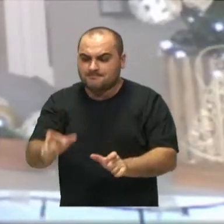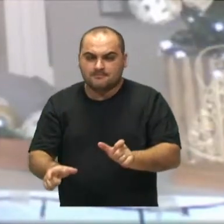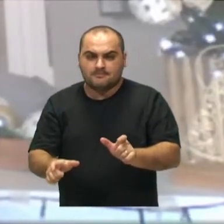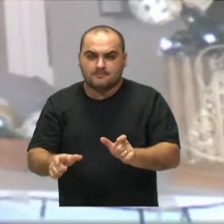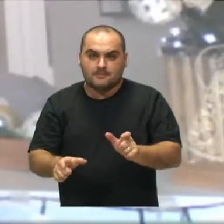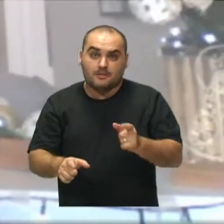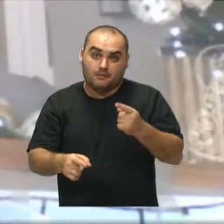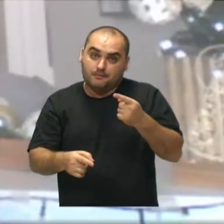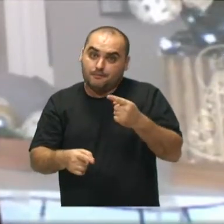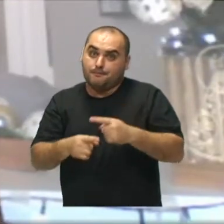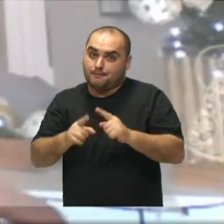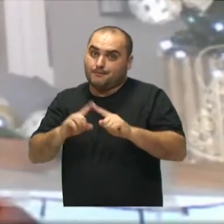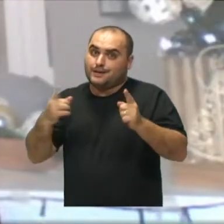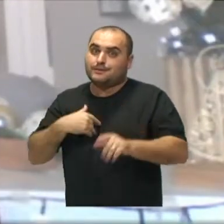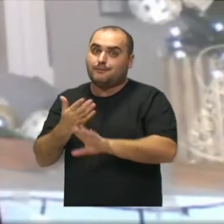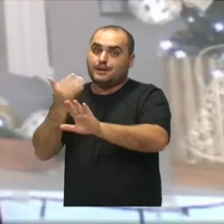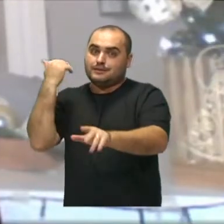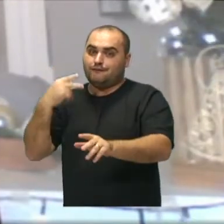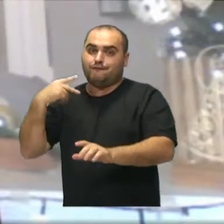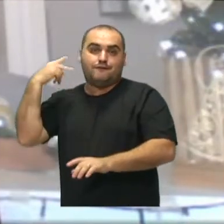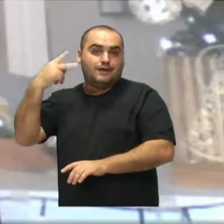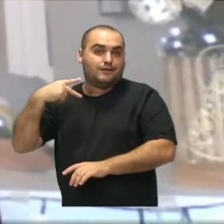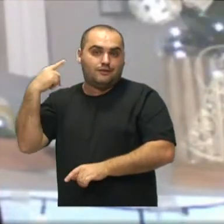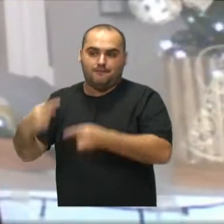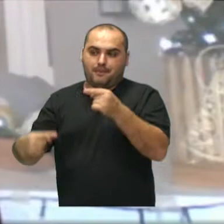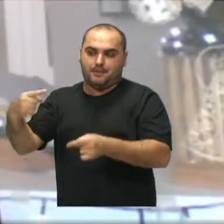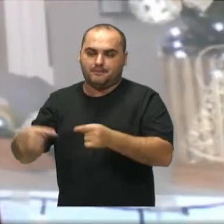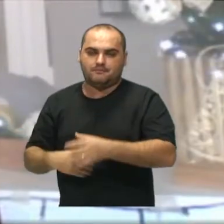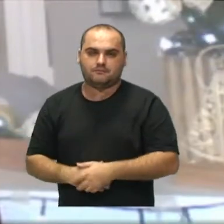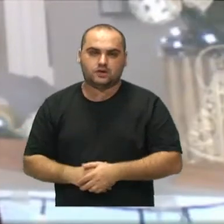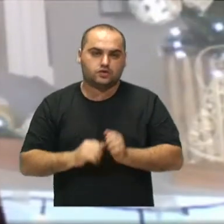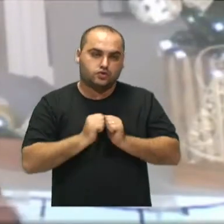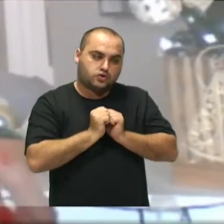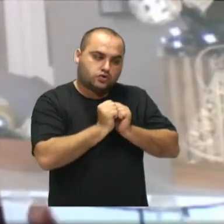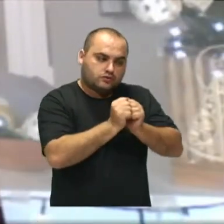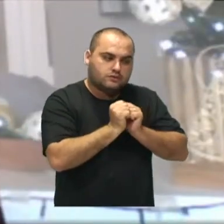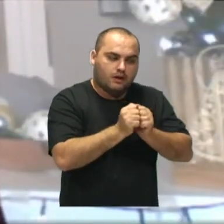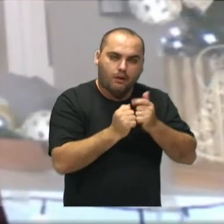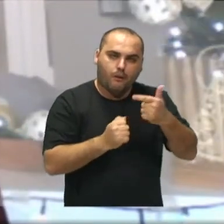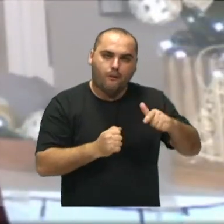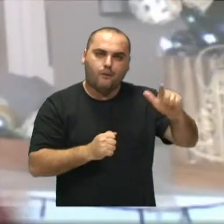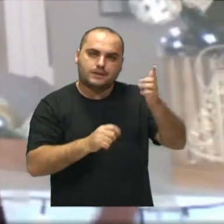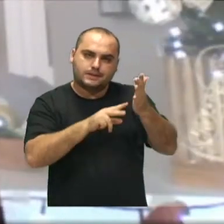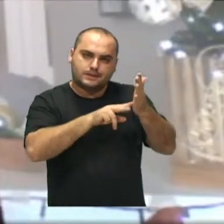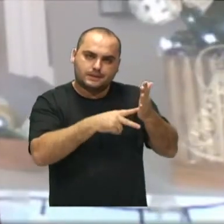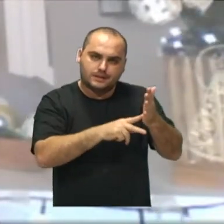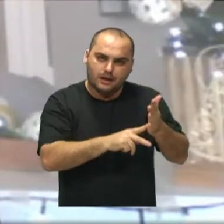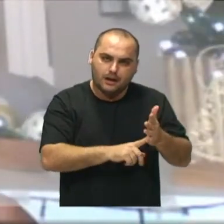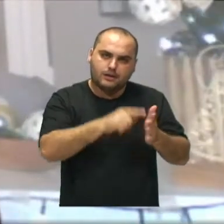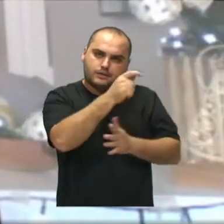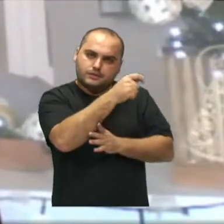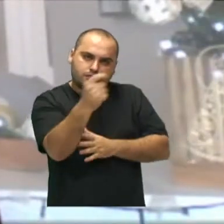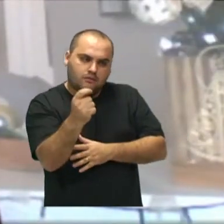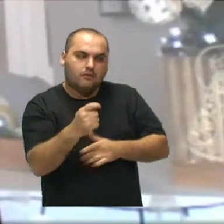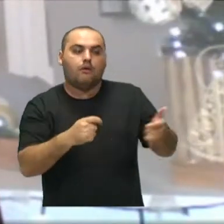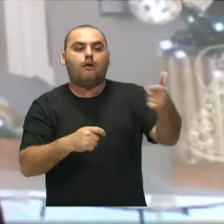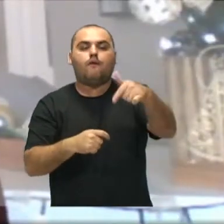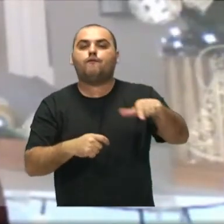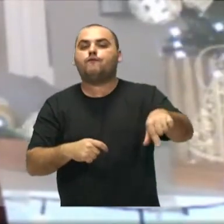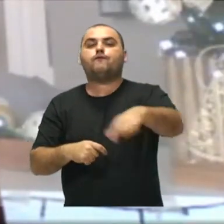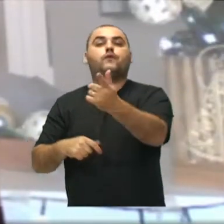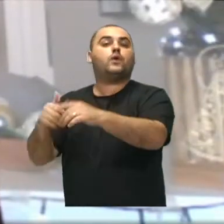eu era da oposição. E daí o que eu fiz? Eu me juntei com outras entidades, sindicatos, associações, e a gente saiu às